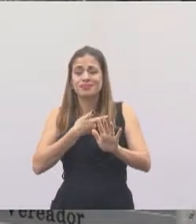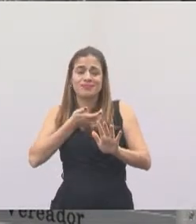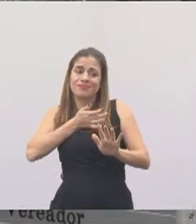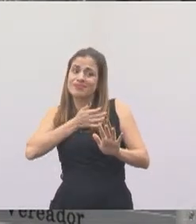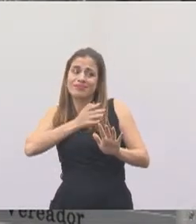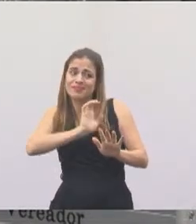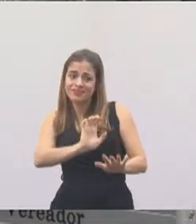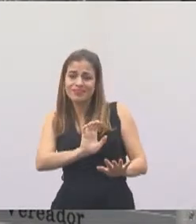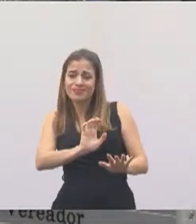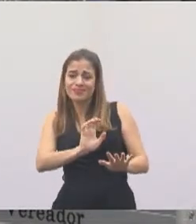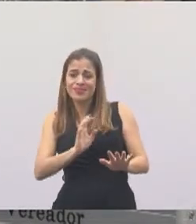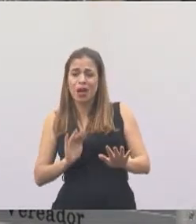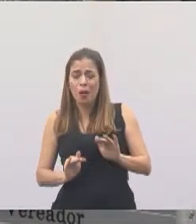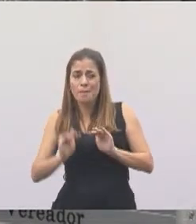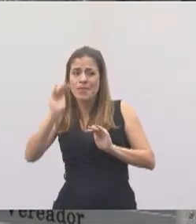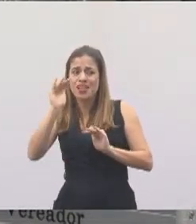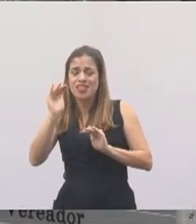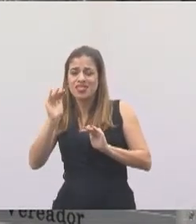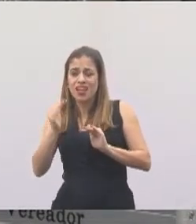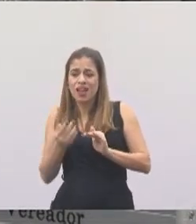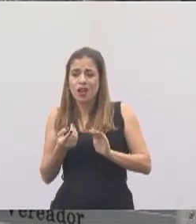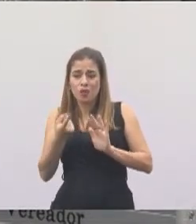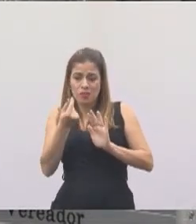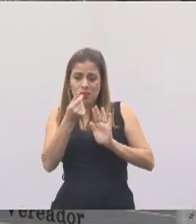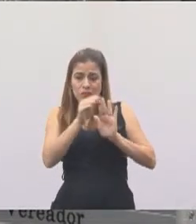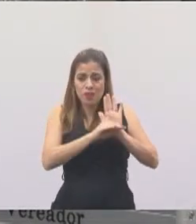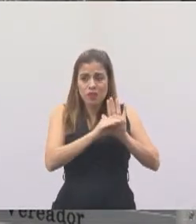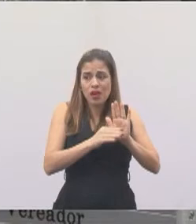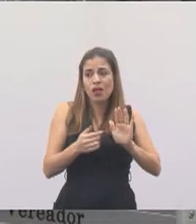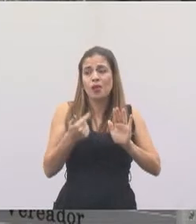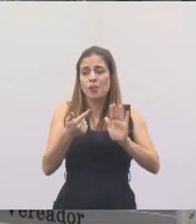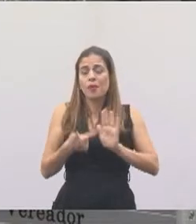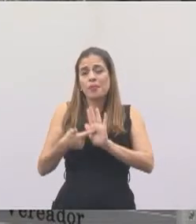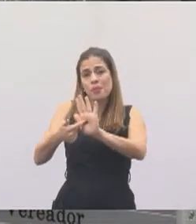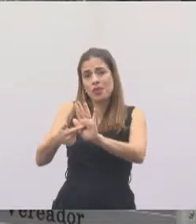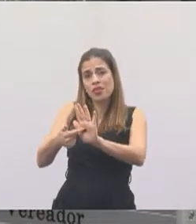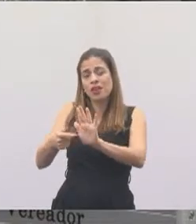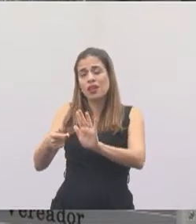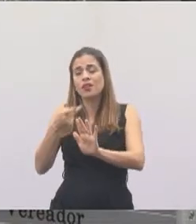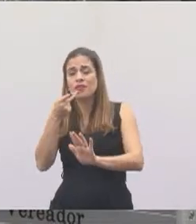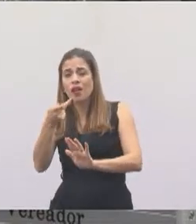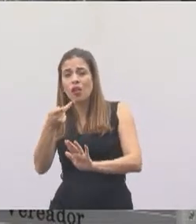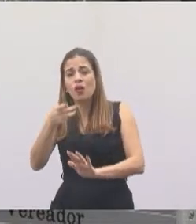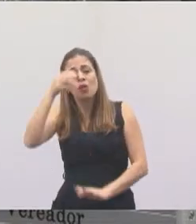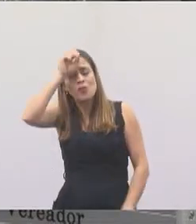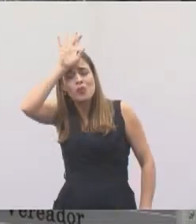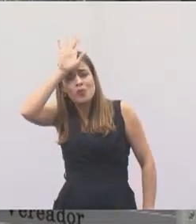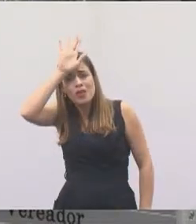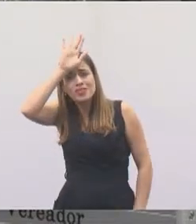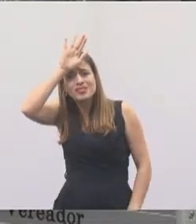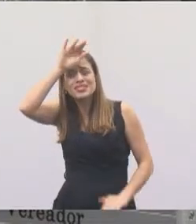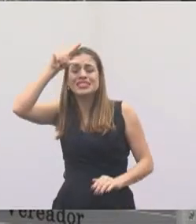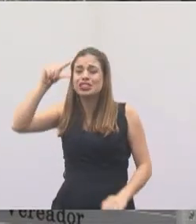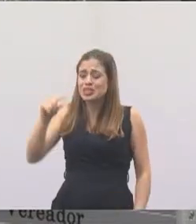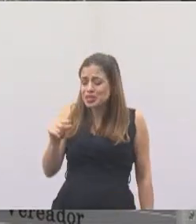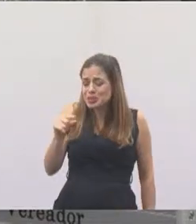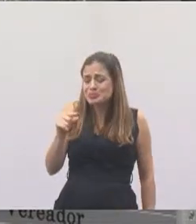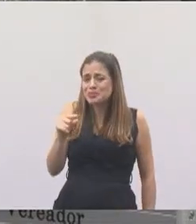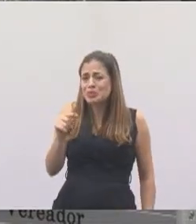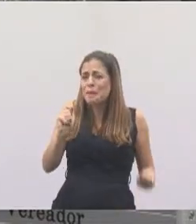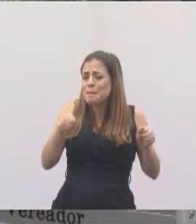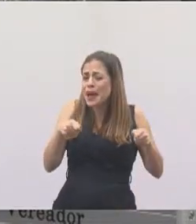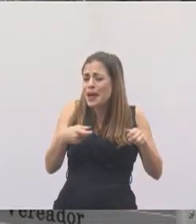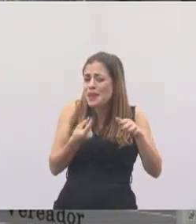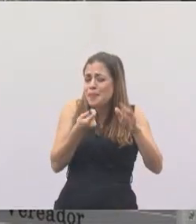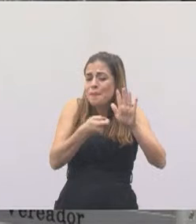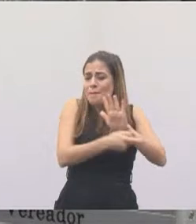essa alíquota, esse custeio suplementar, até porque foi muito bem colocado pelo vereador Rodrigo Salomão, reduz a capacidade de investimento do município. Agora